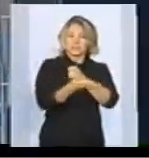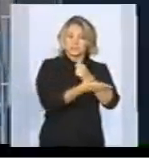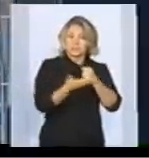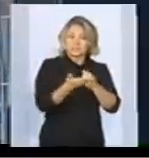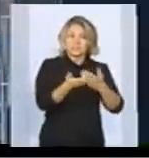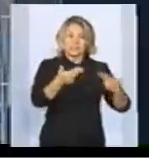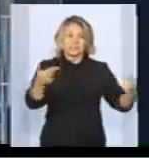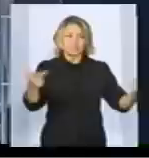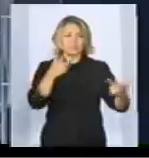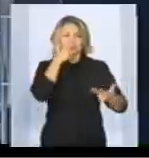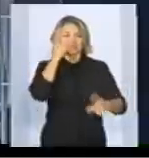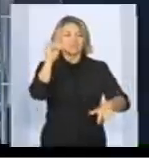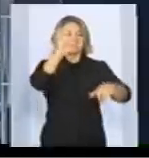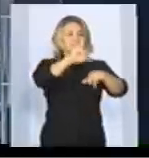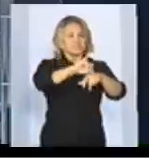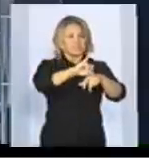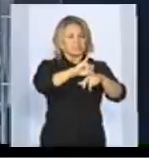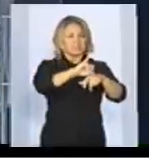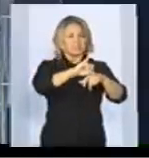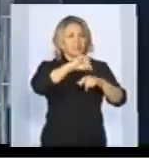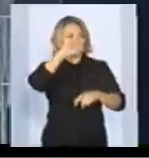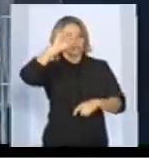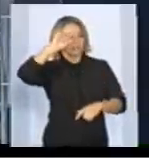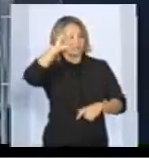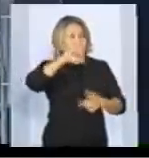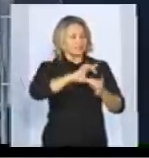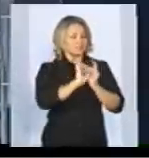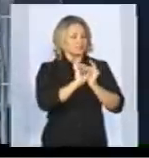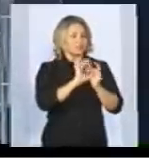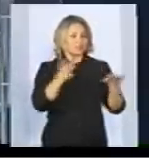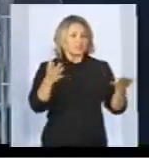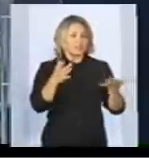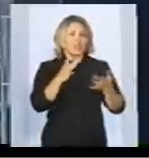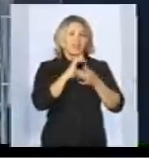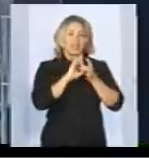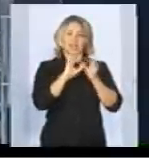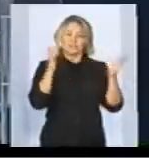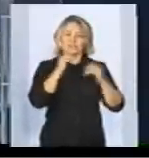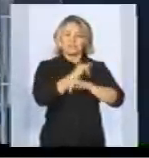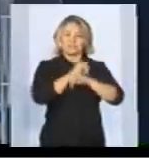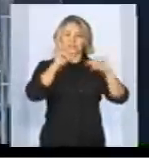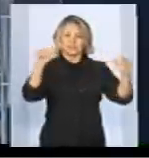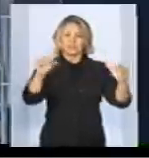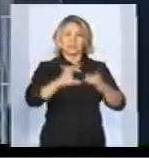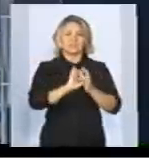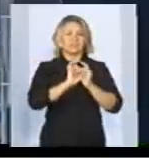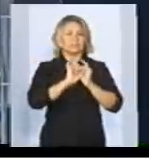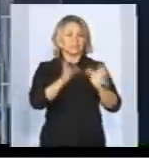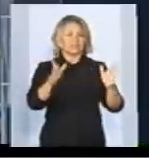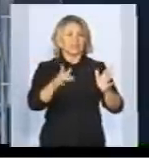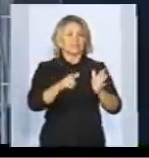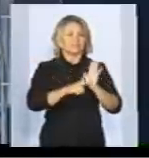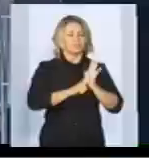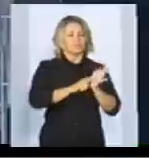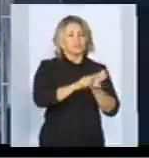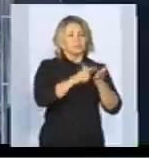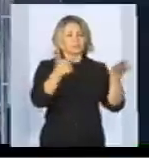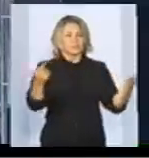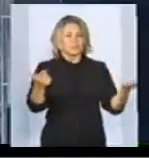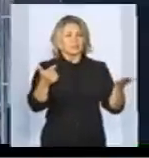noções que parecem centrais a própria ideia da Democracia liberdade de opinião liberdade de imprensa tolerância